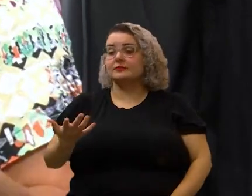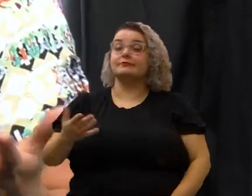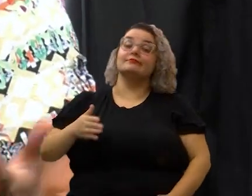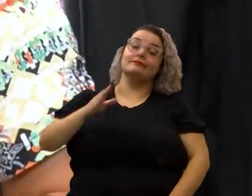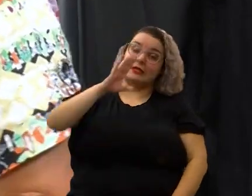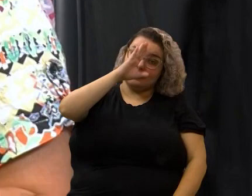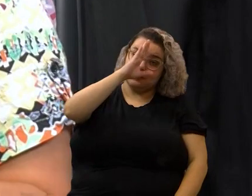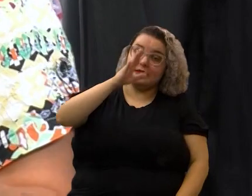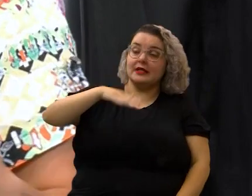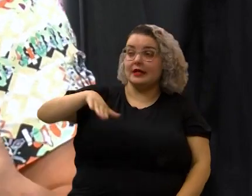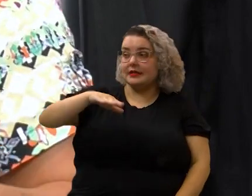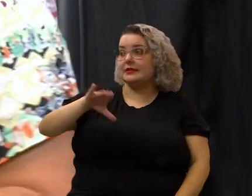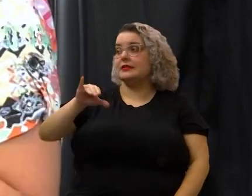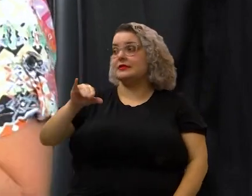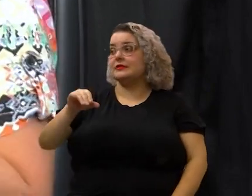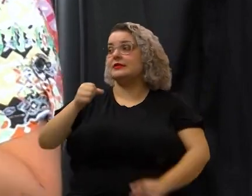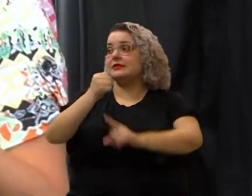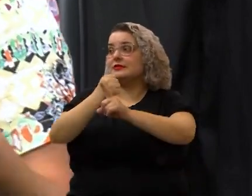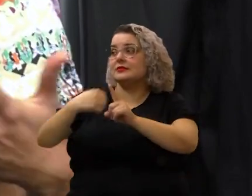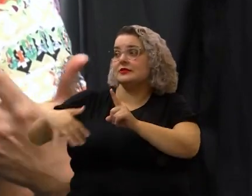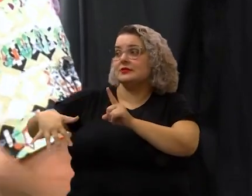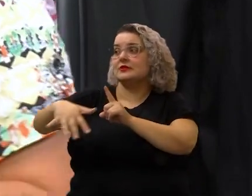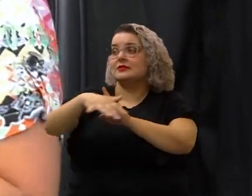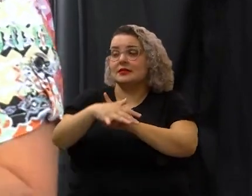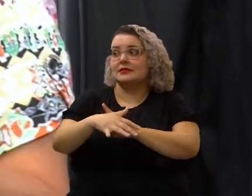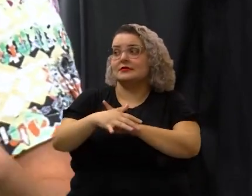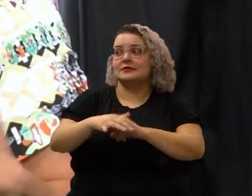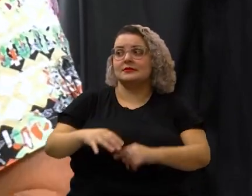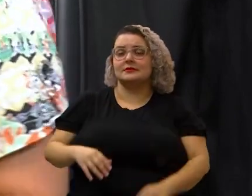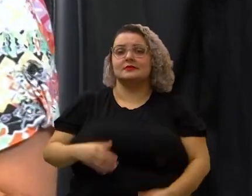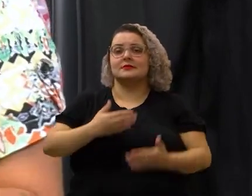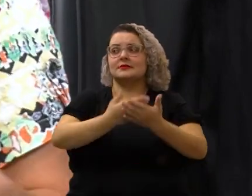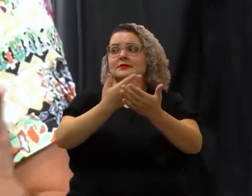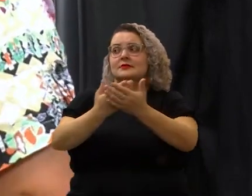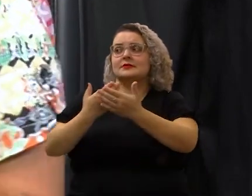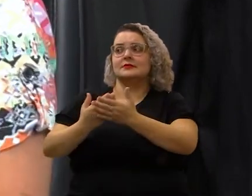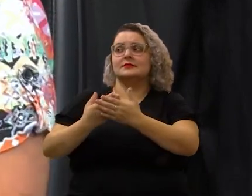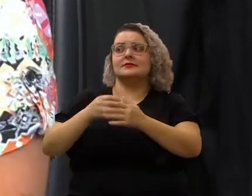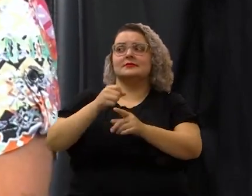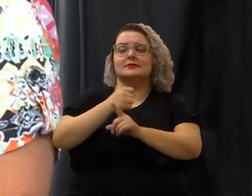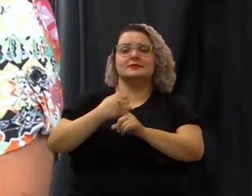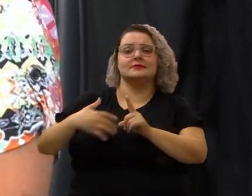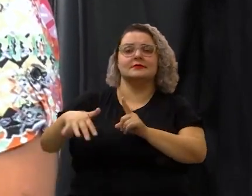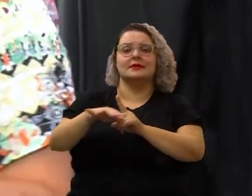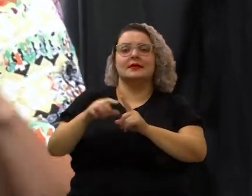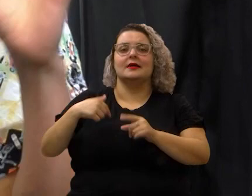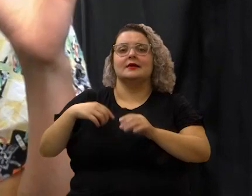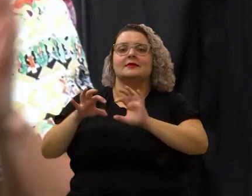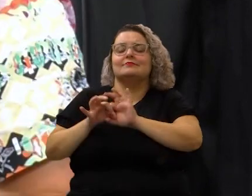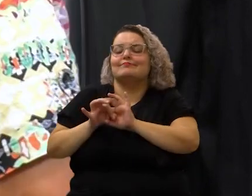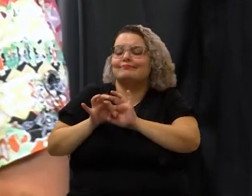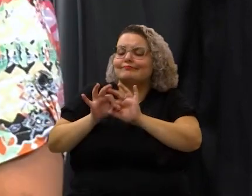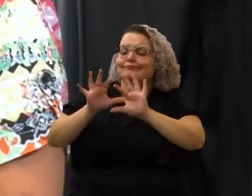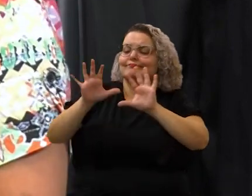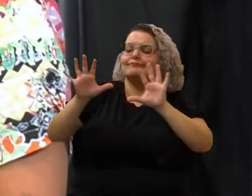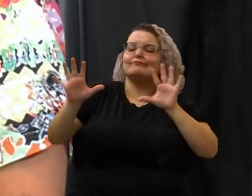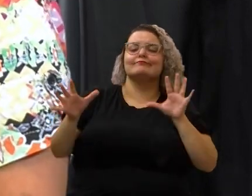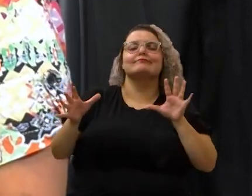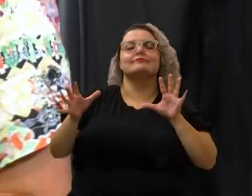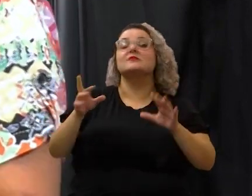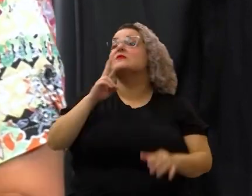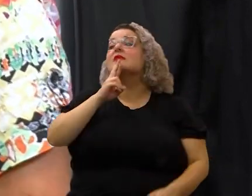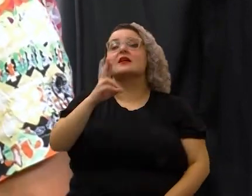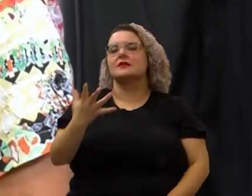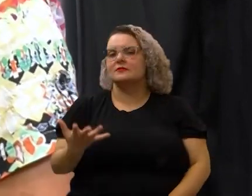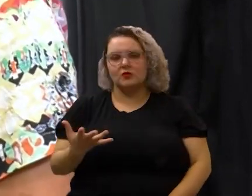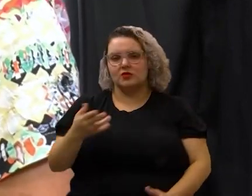ainda mais na área das ciências sociais, que a gente estuda a sociedade, ela significa, assim, eu poder me desprender um pouco